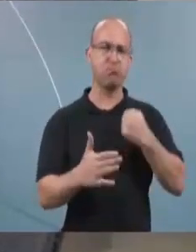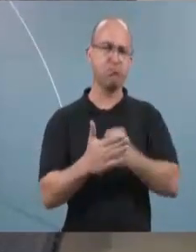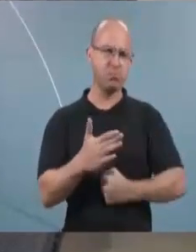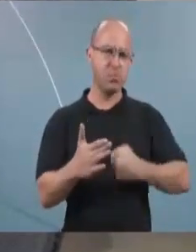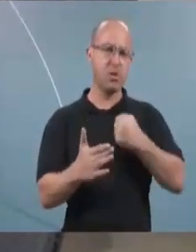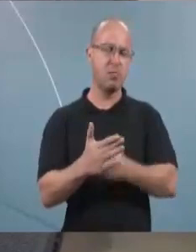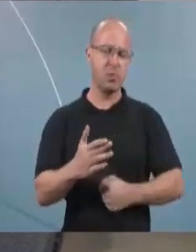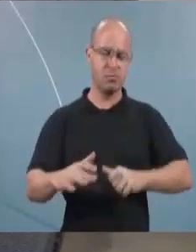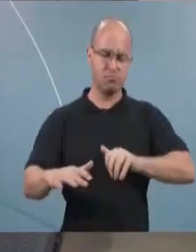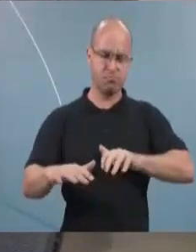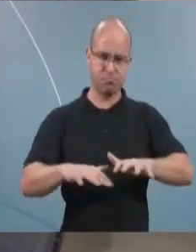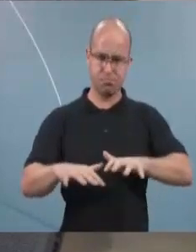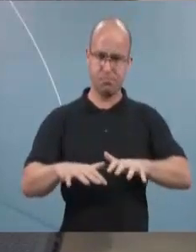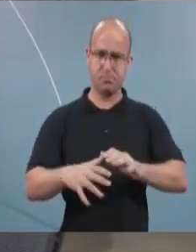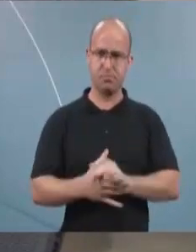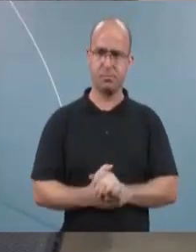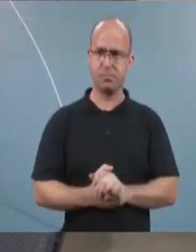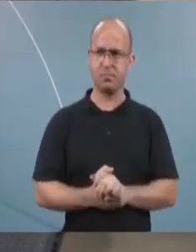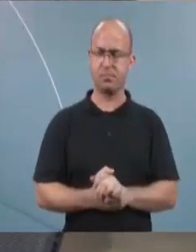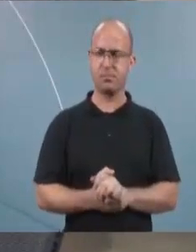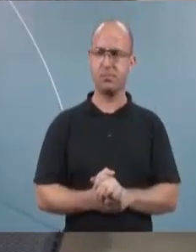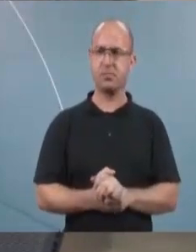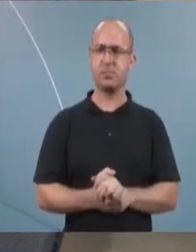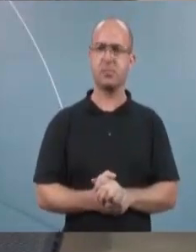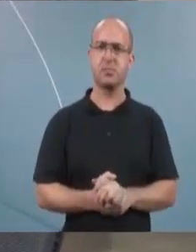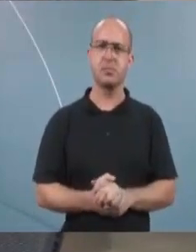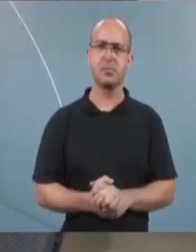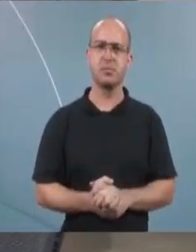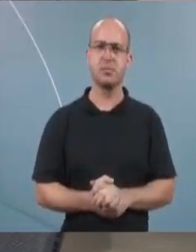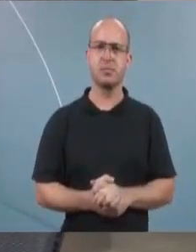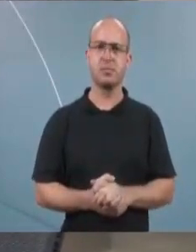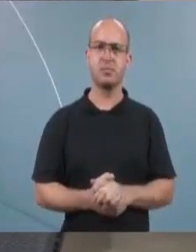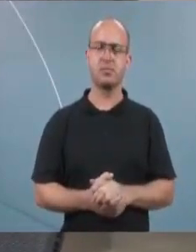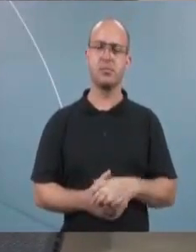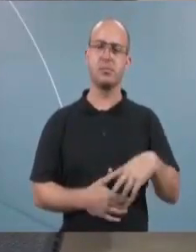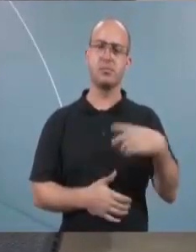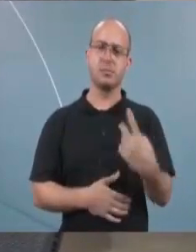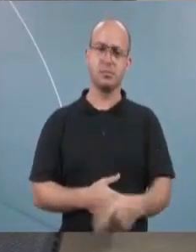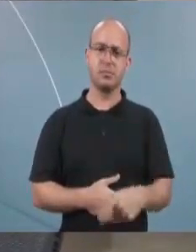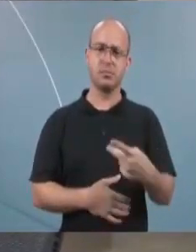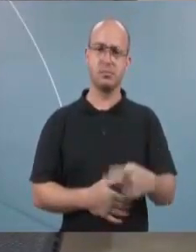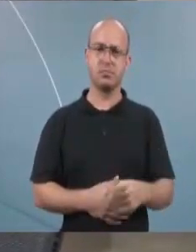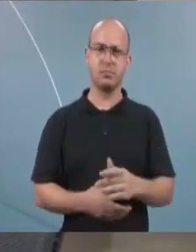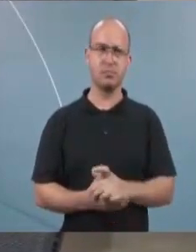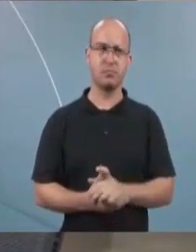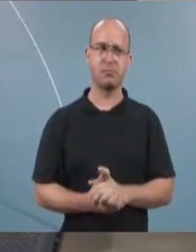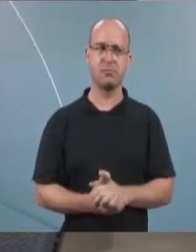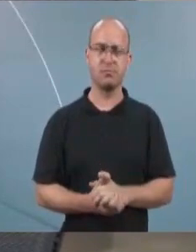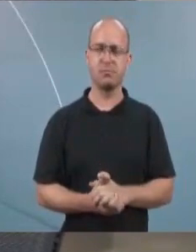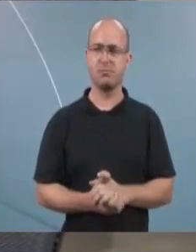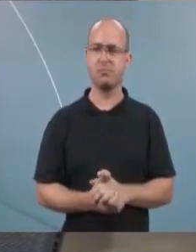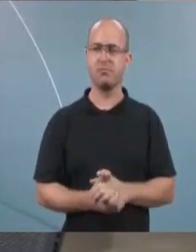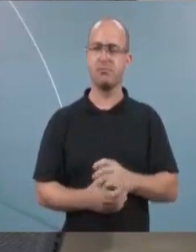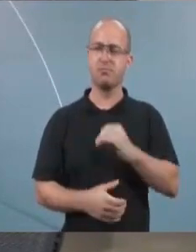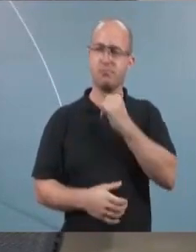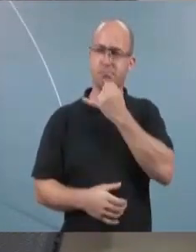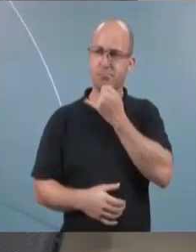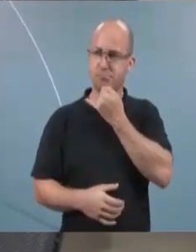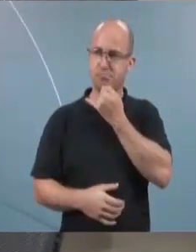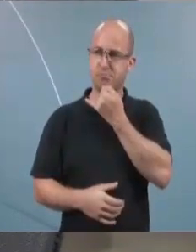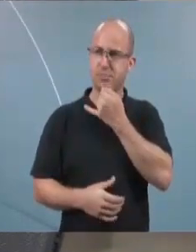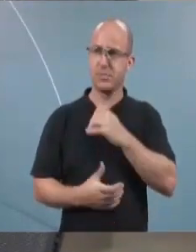feito pelo movimento aqui fica o meu a minha